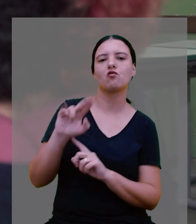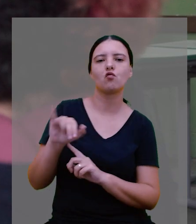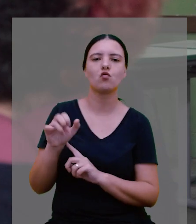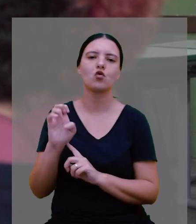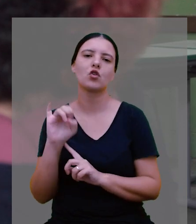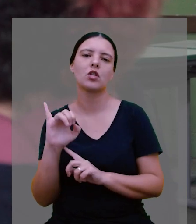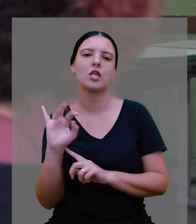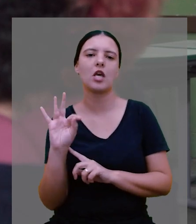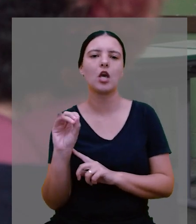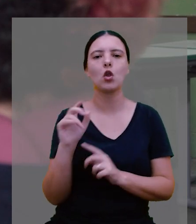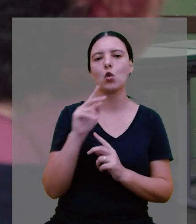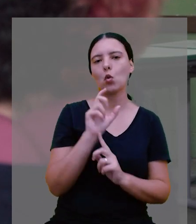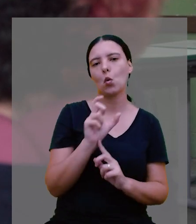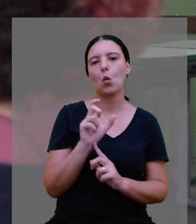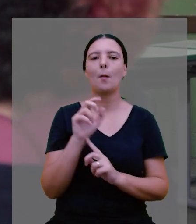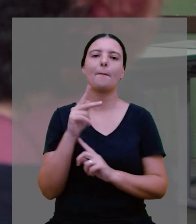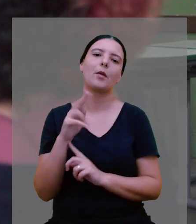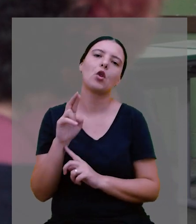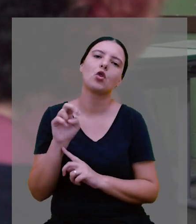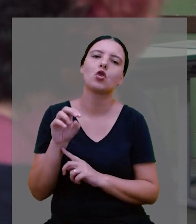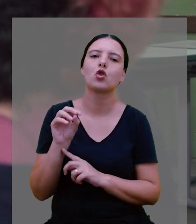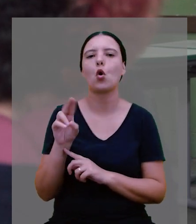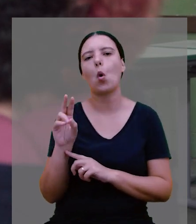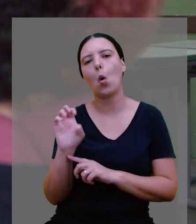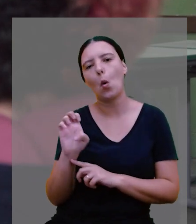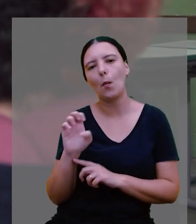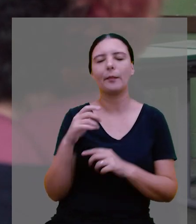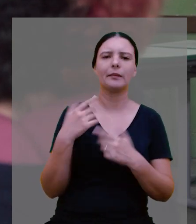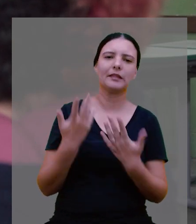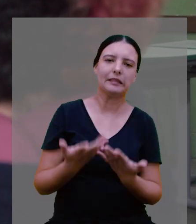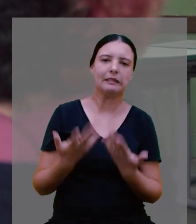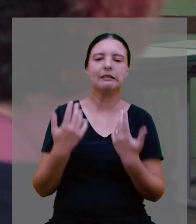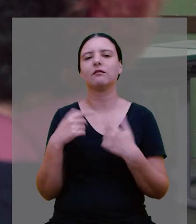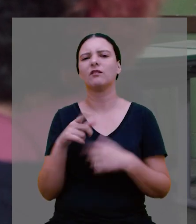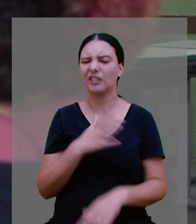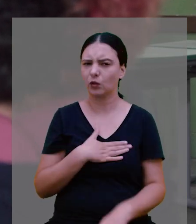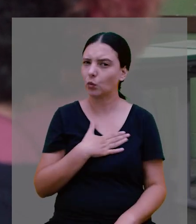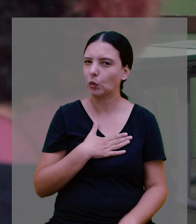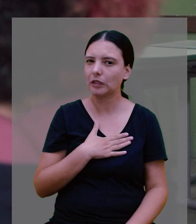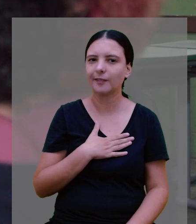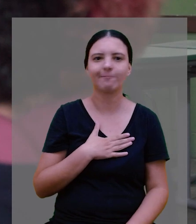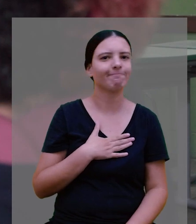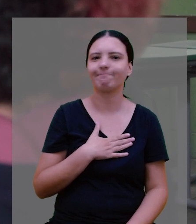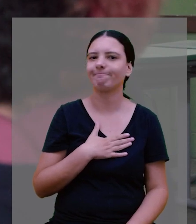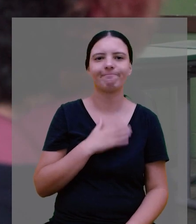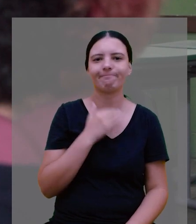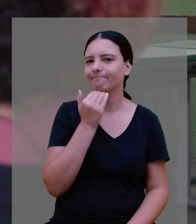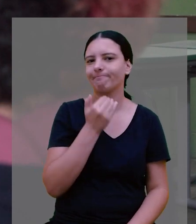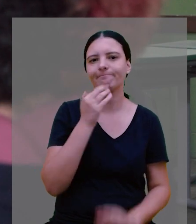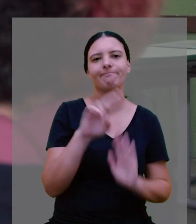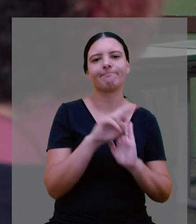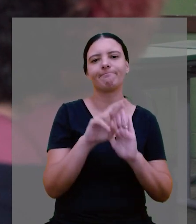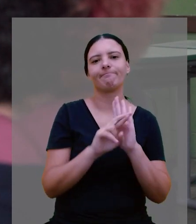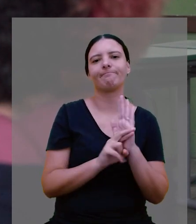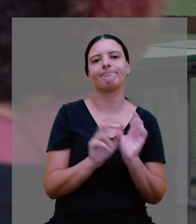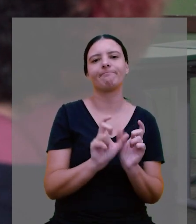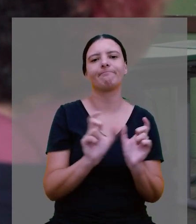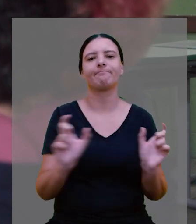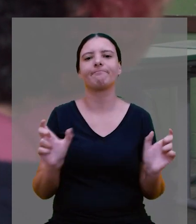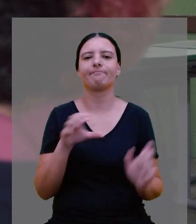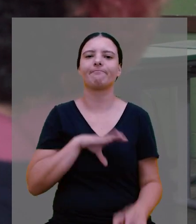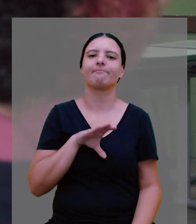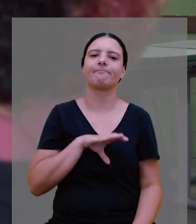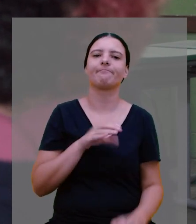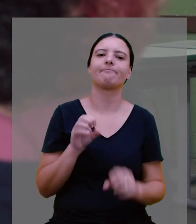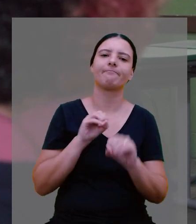predicado, este é o pronome. Para vocês gostarem da leitura, Não adianta eu ensinar regra de gramática de